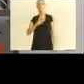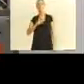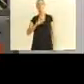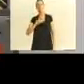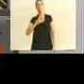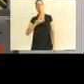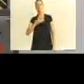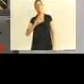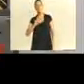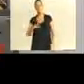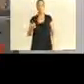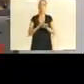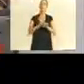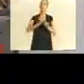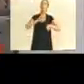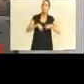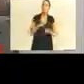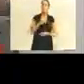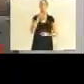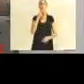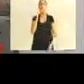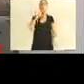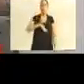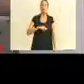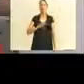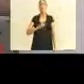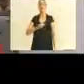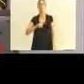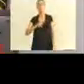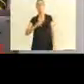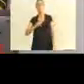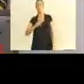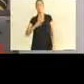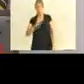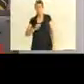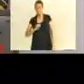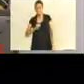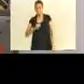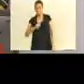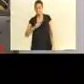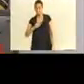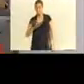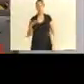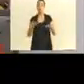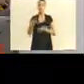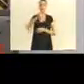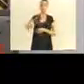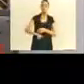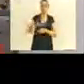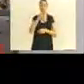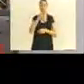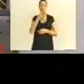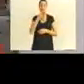Depois atacava o SIGA. Depois defendia a Rodovel. Depois era a CPI do SIGA. Agora é CPI do novo contrato.